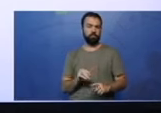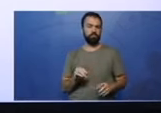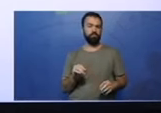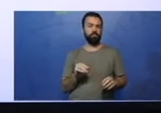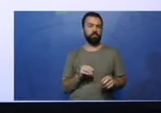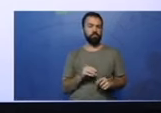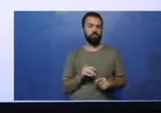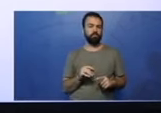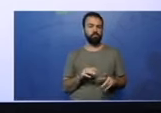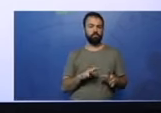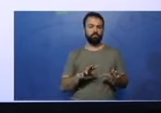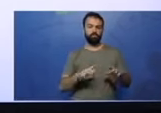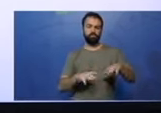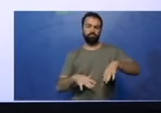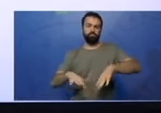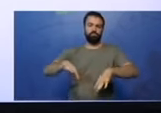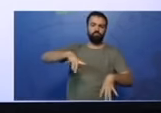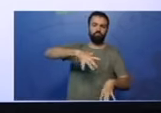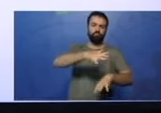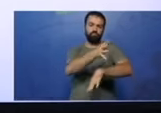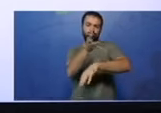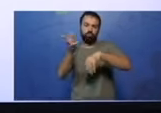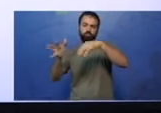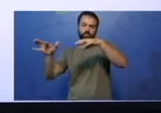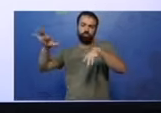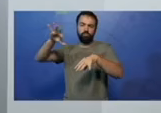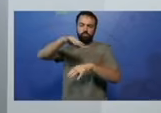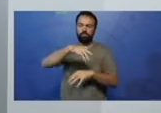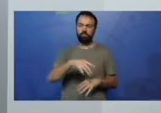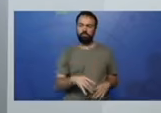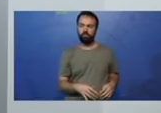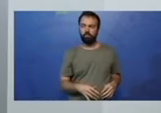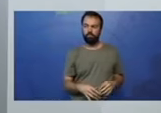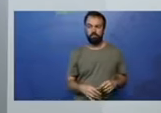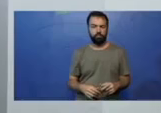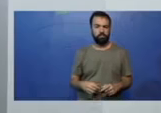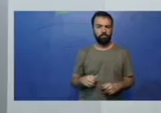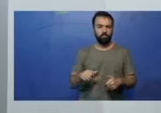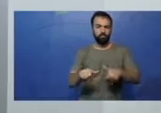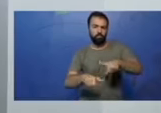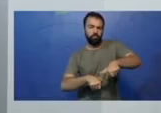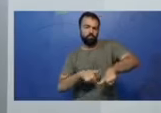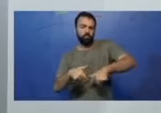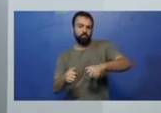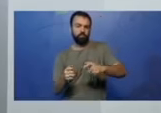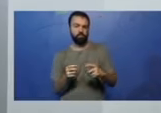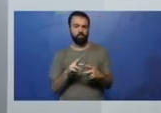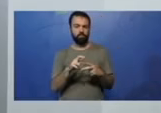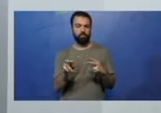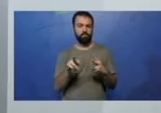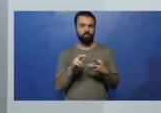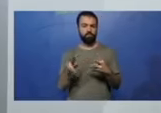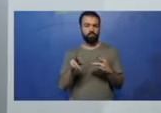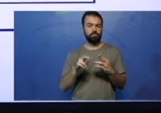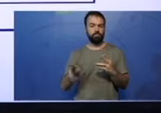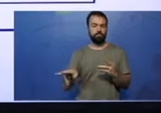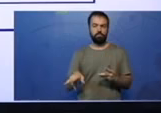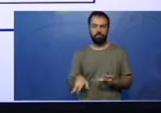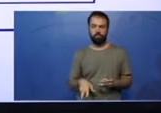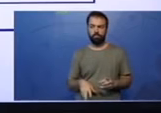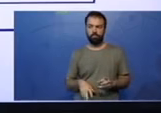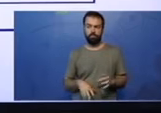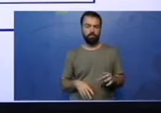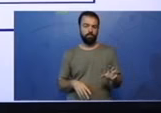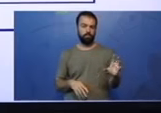de movimento. Agora a gente vai falar sobre as mudanças dos estados físicos da matéria, né? A gente tem um